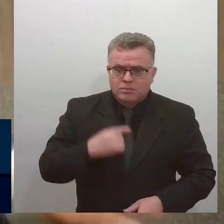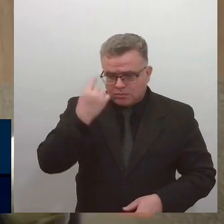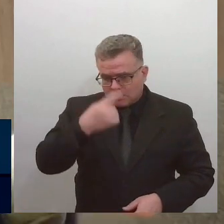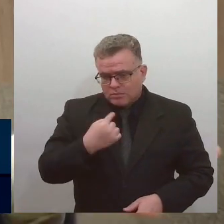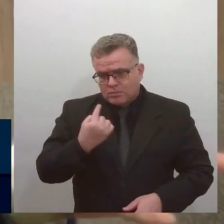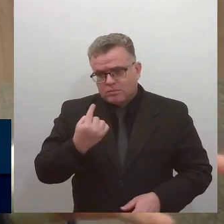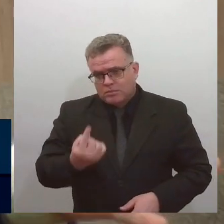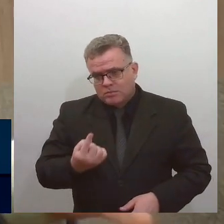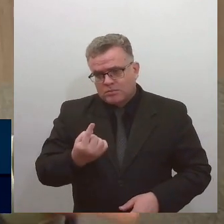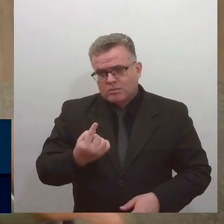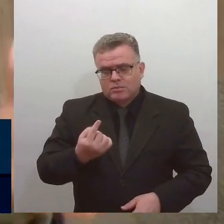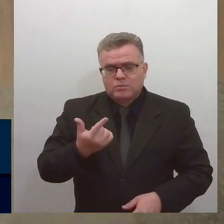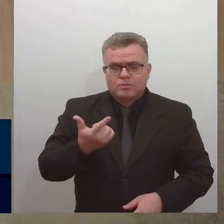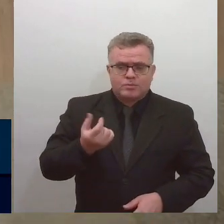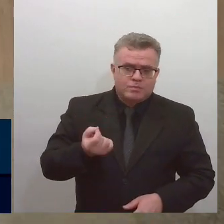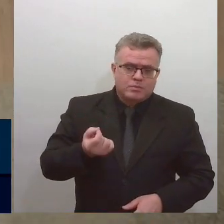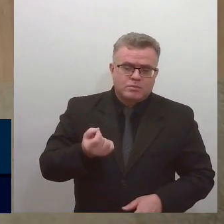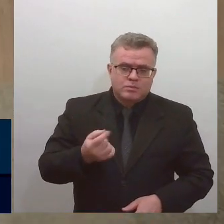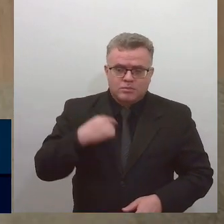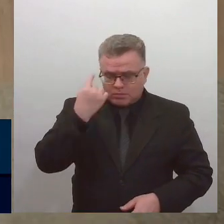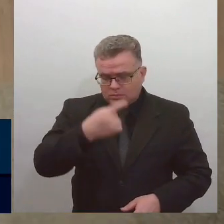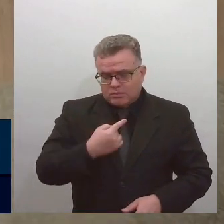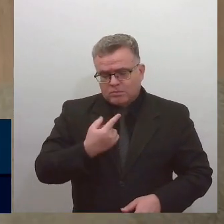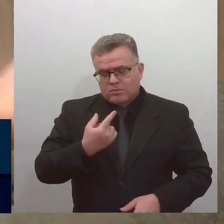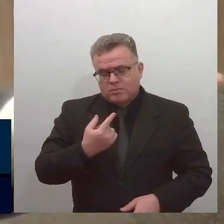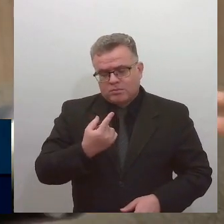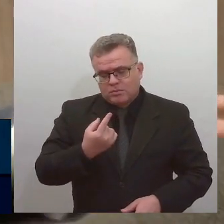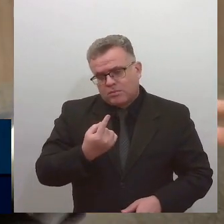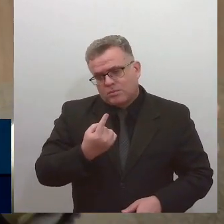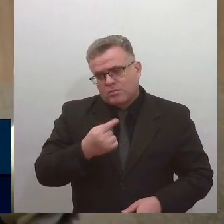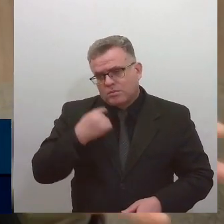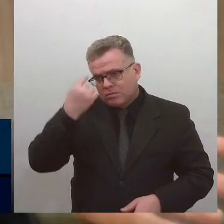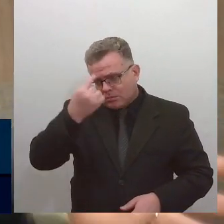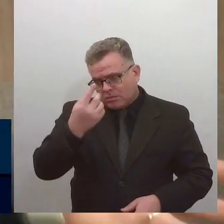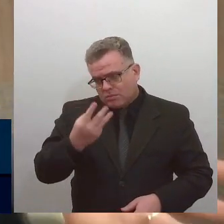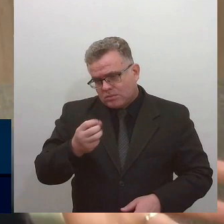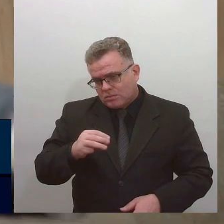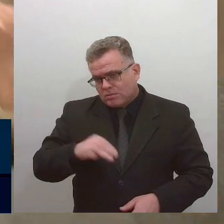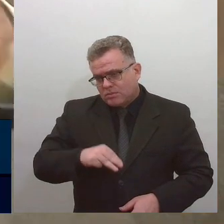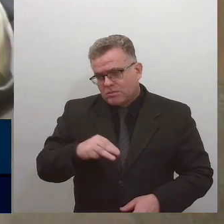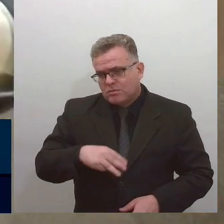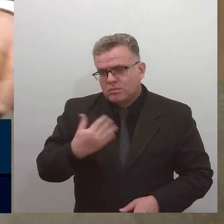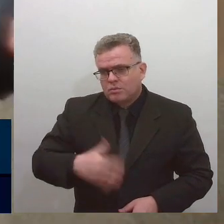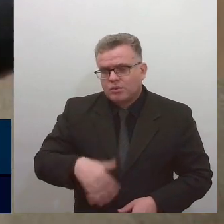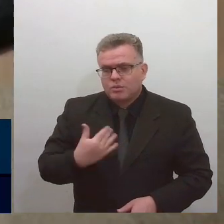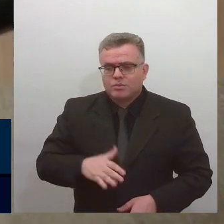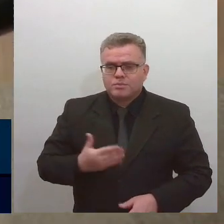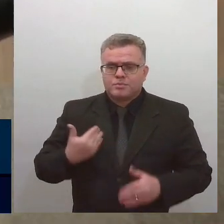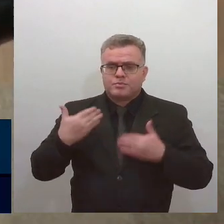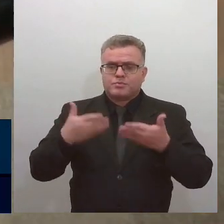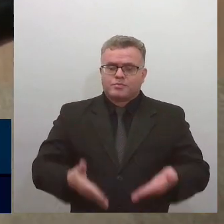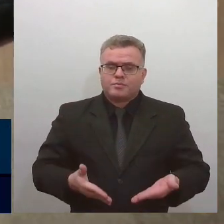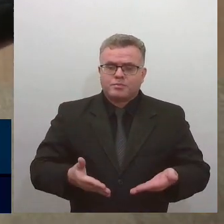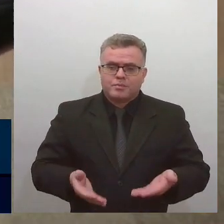para chegar a Aracaju eu não vou sair ultrapassando loucamente Para aqui agora é como o deputado George falou é